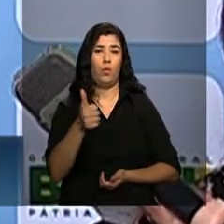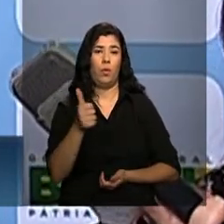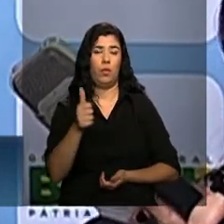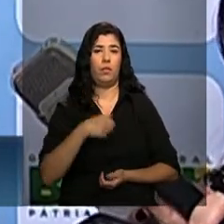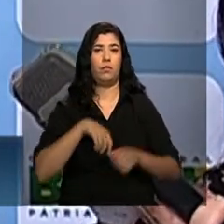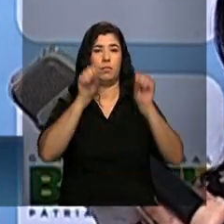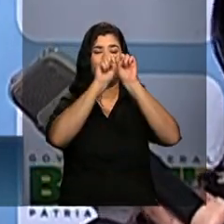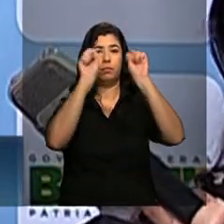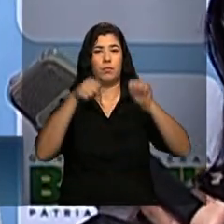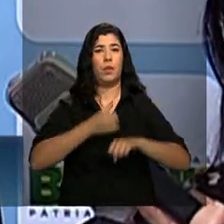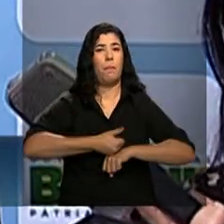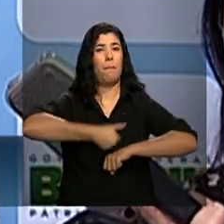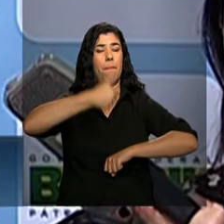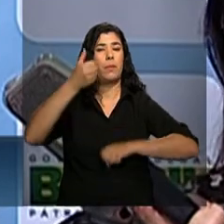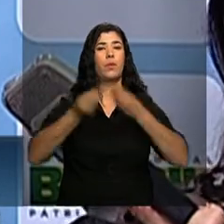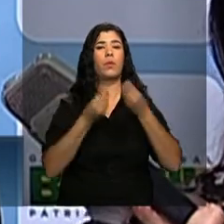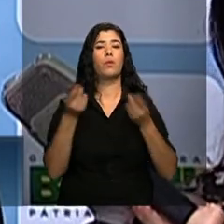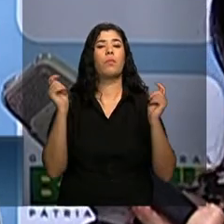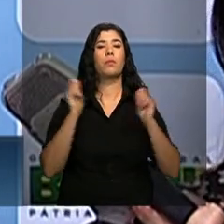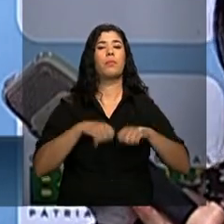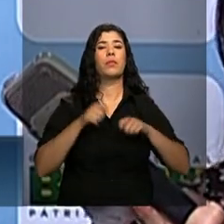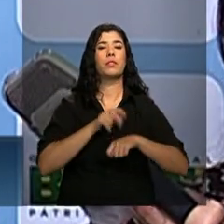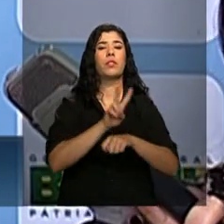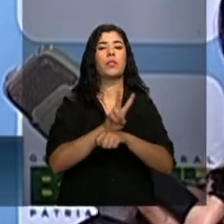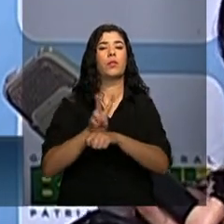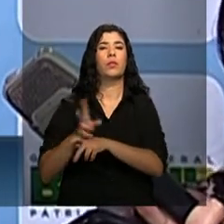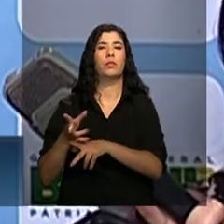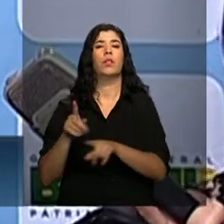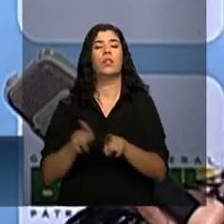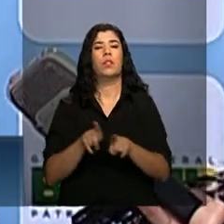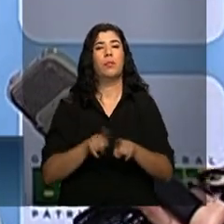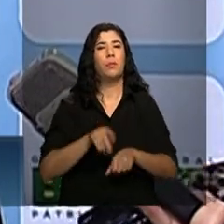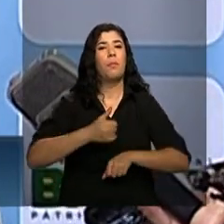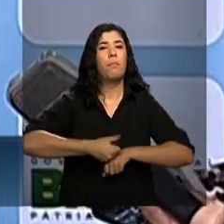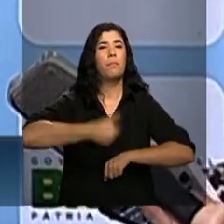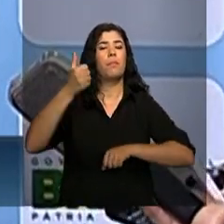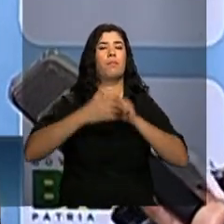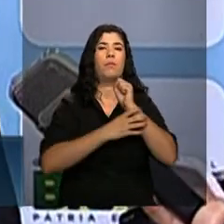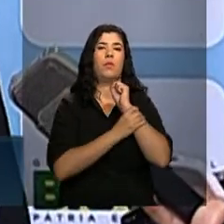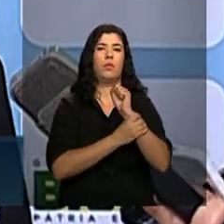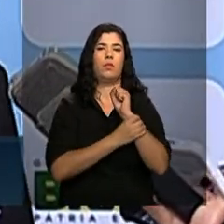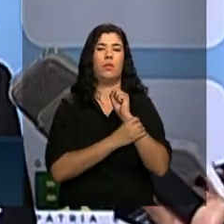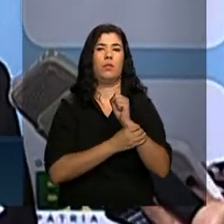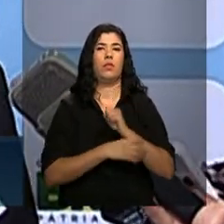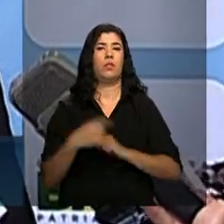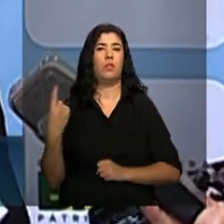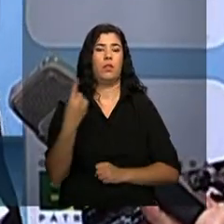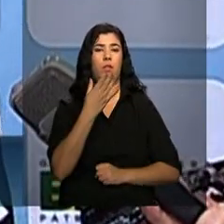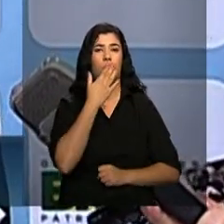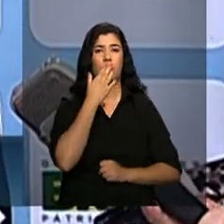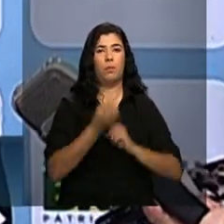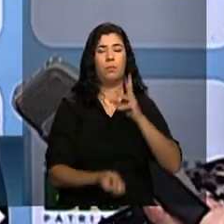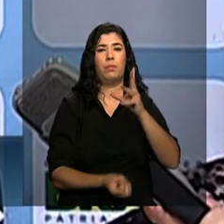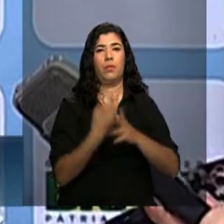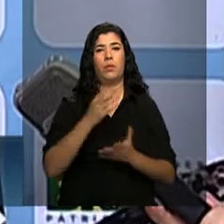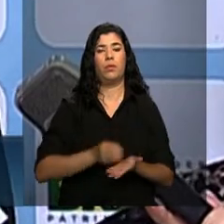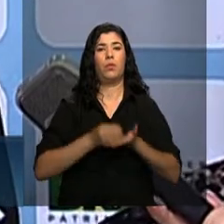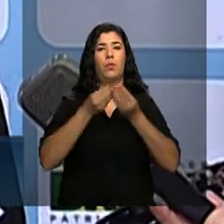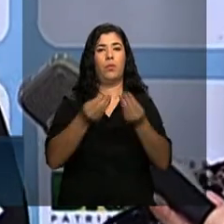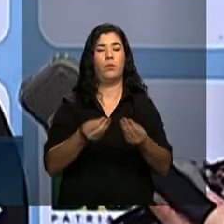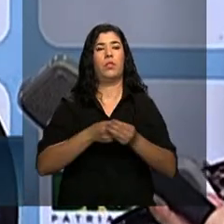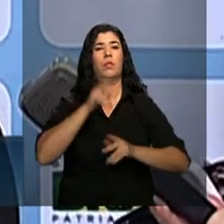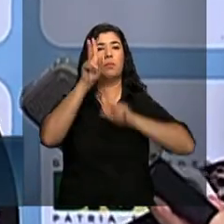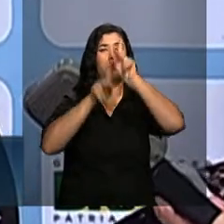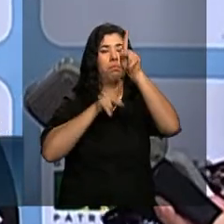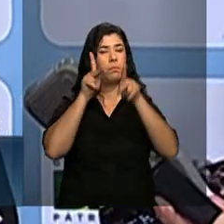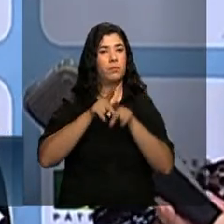sistema. É melhorar a nossa capacidade de gestão, é melhorar a segurança dos produtos que são ofertados à população do Brasil, que já são